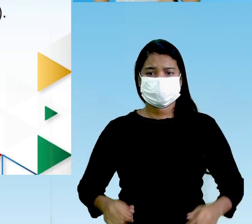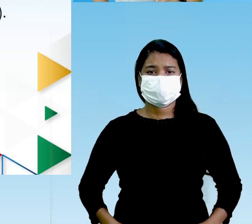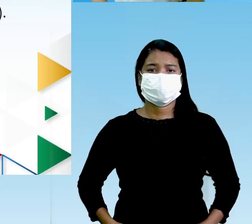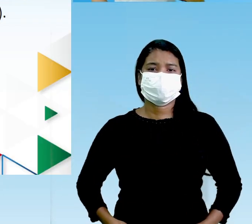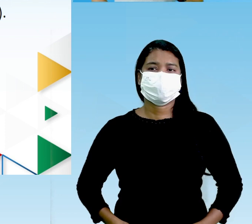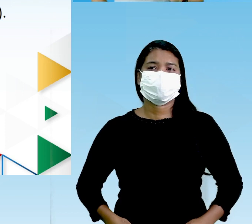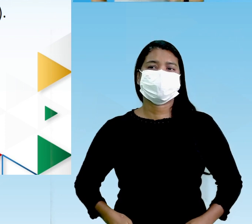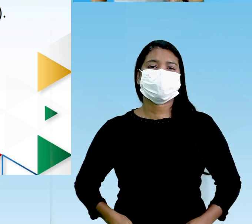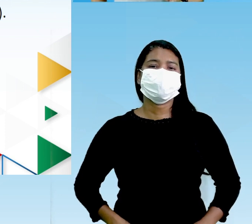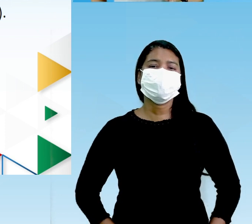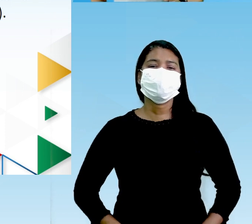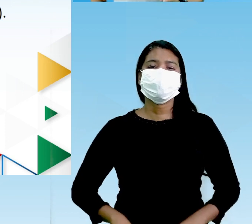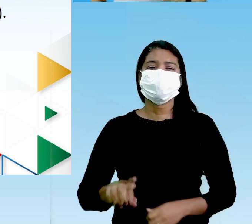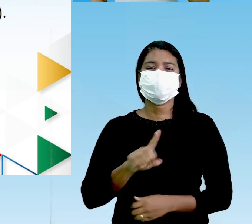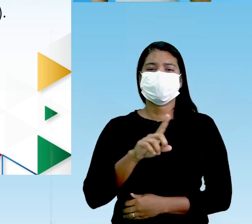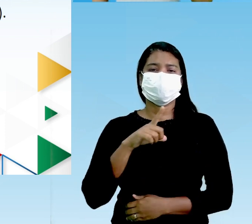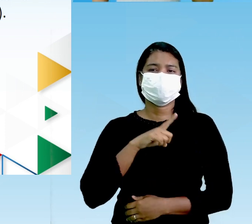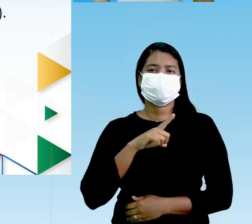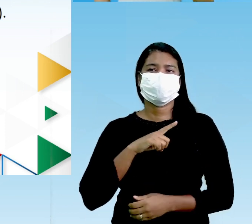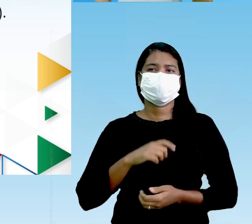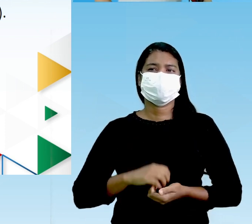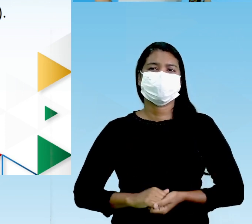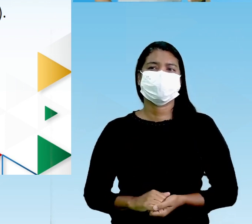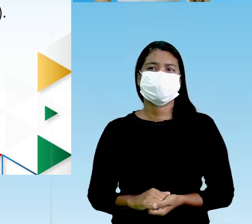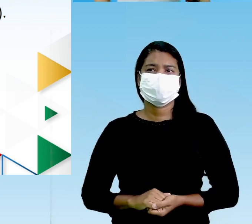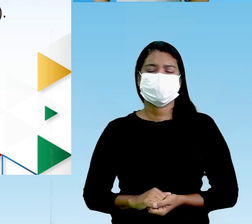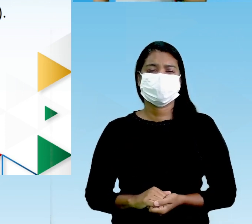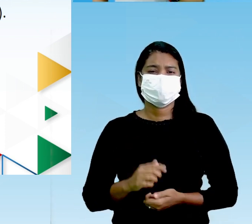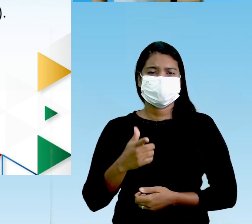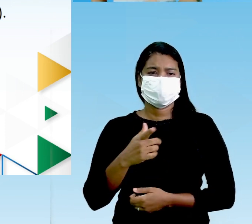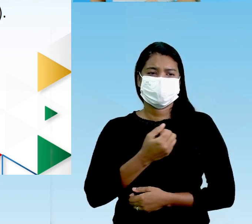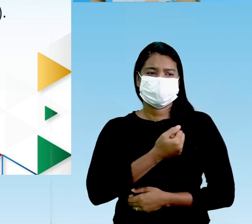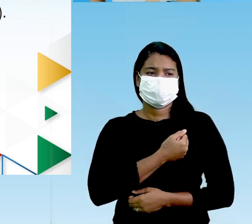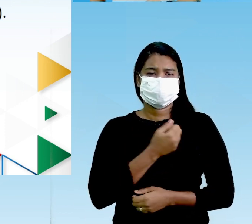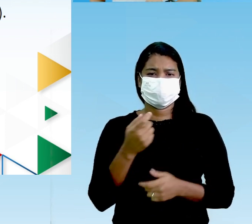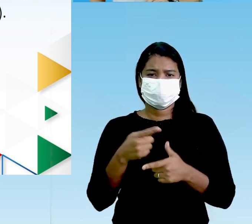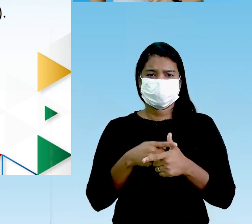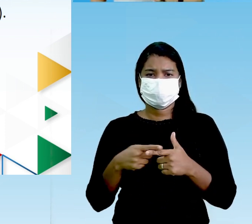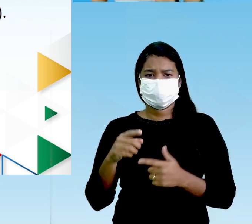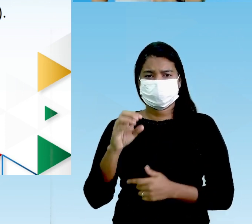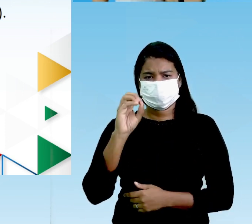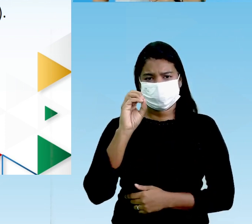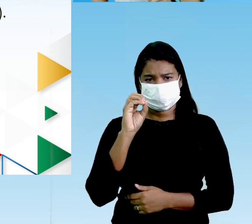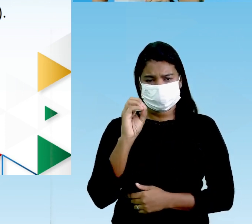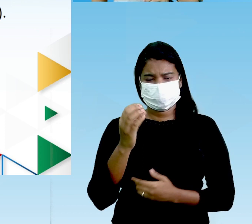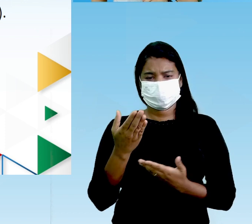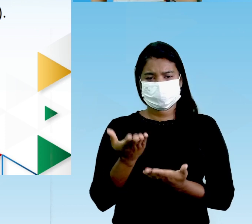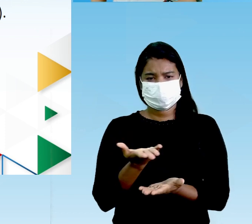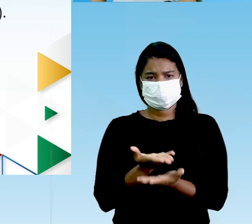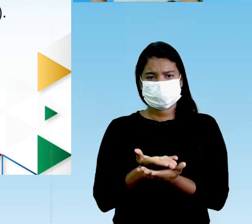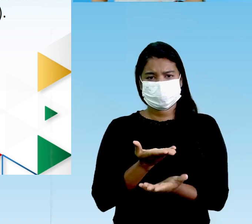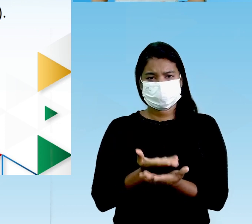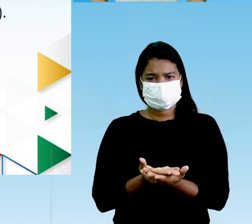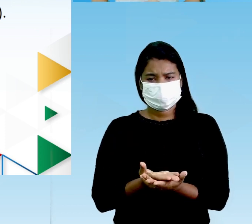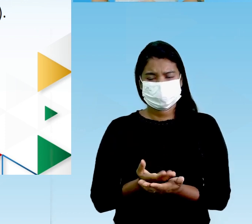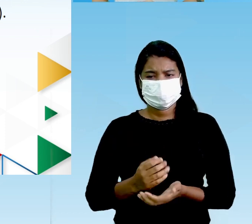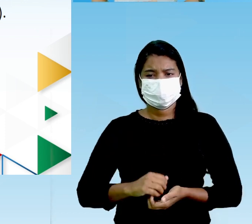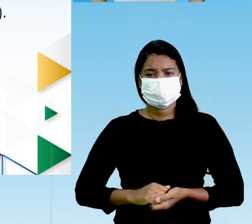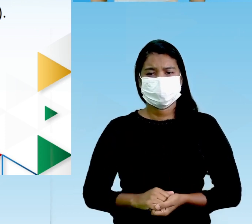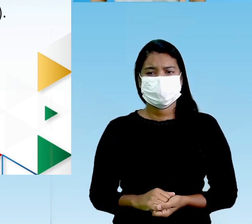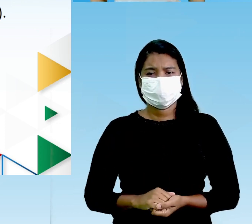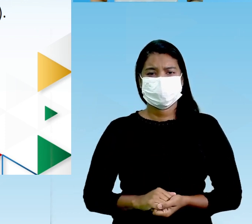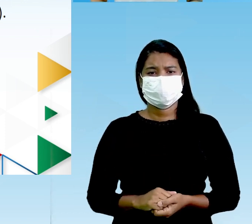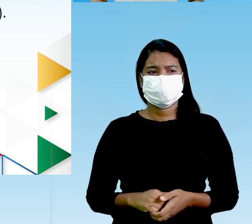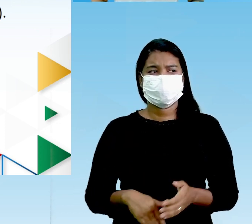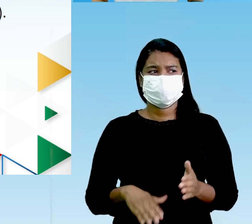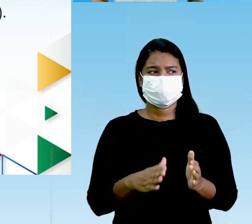Olha, não existe nenhum número dividido por 0. Para você que está estudando nesse